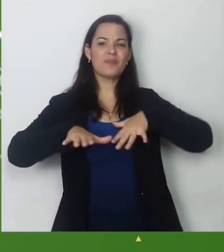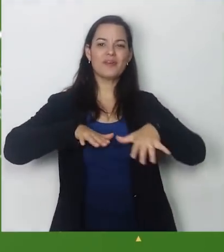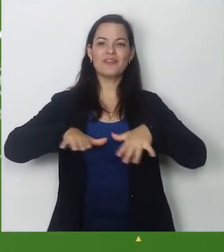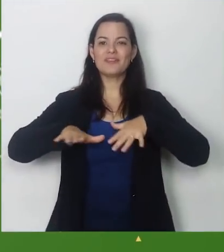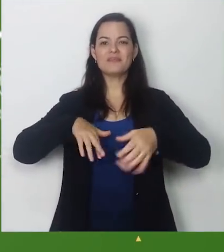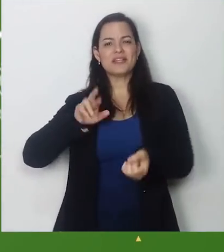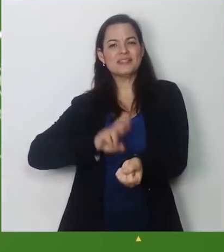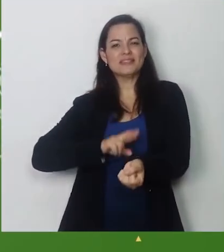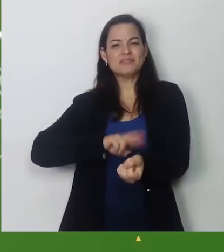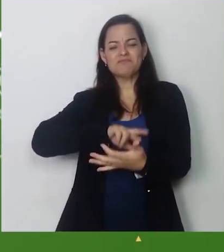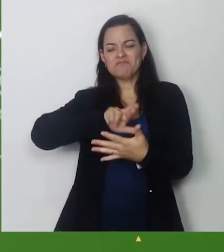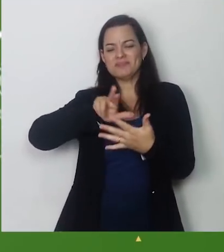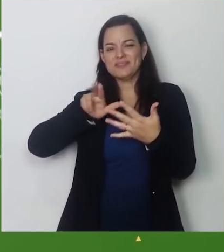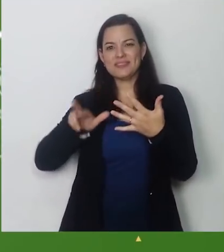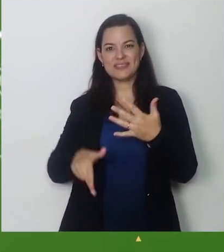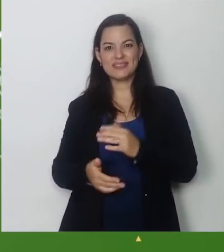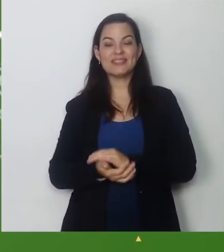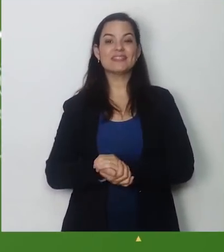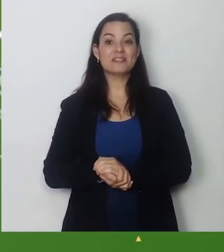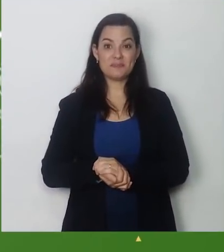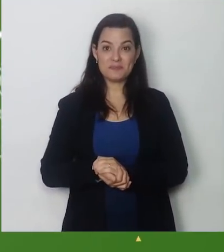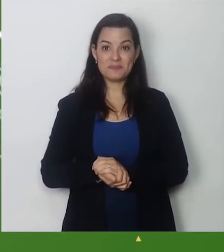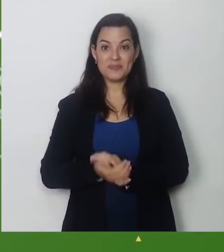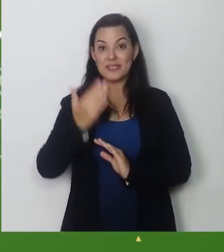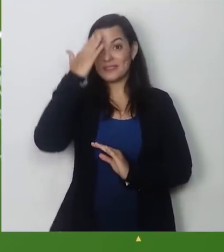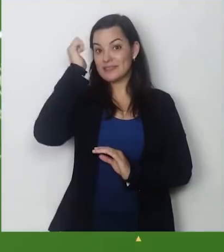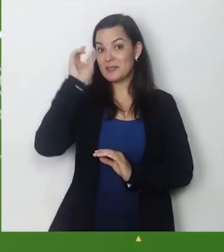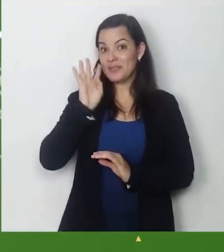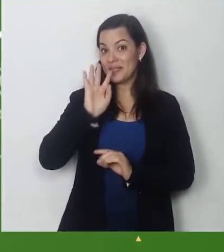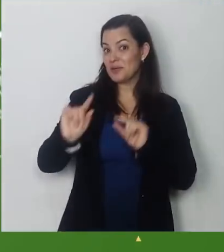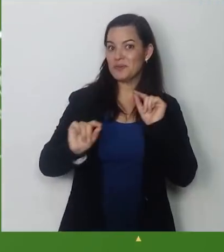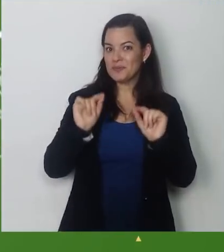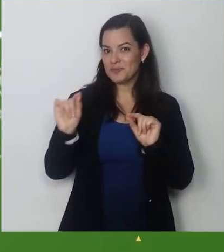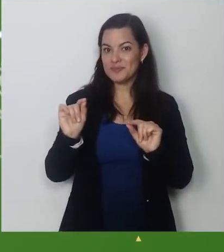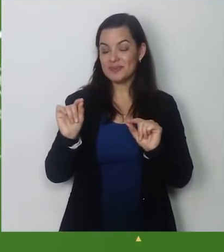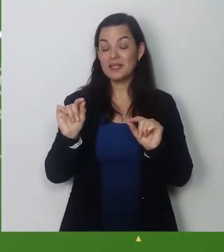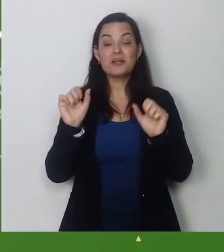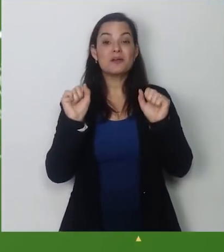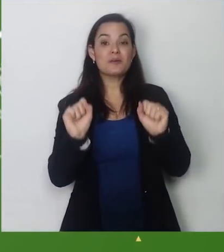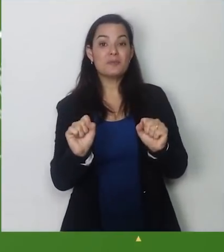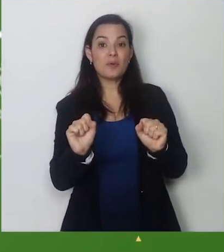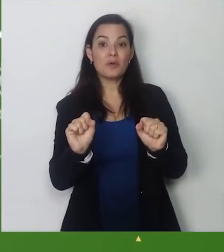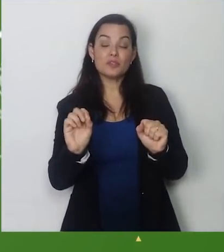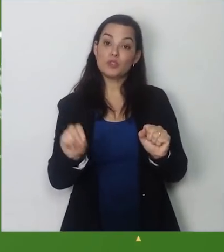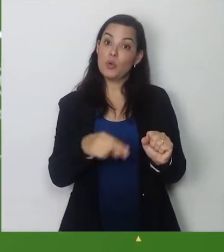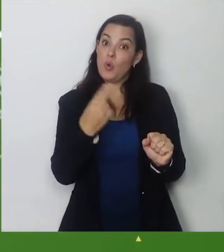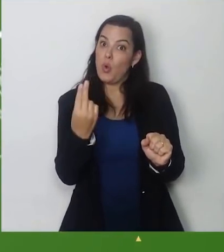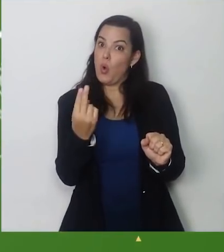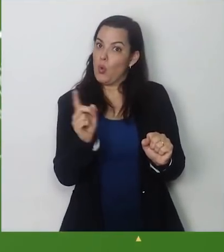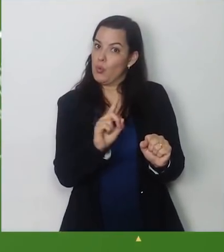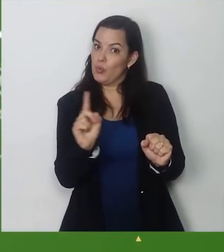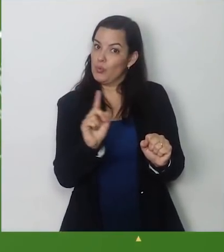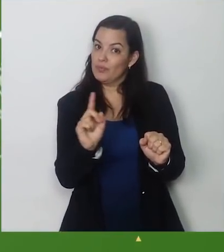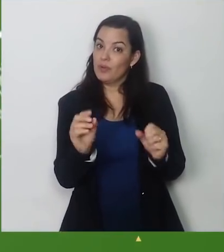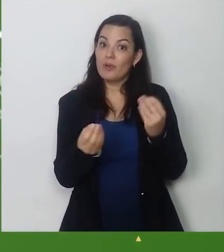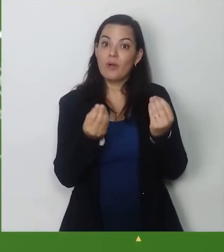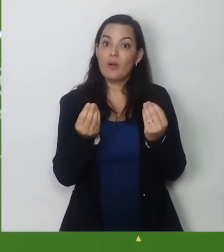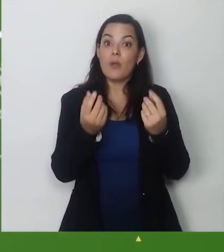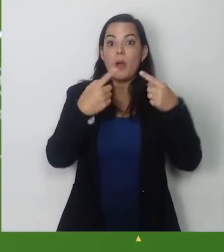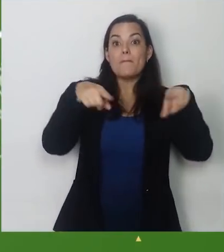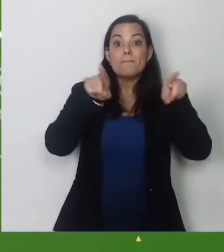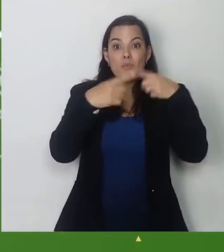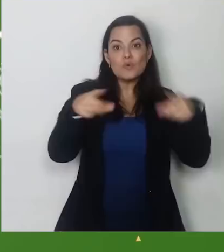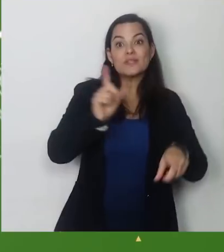com ritmos variados. E sabe uma coisa que é bem legal? Pode ou não ser realizada